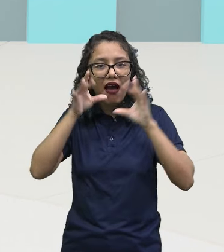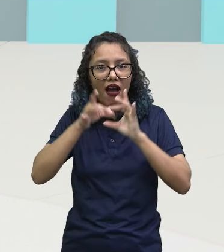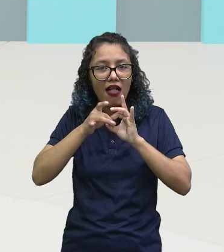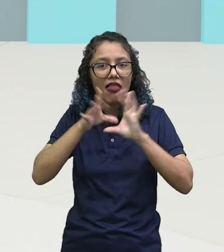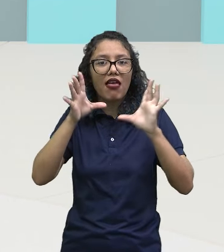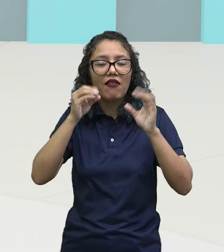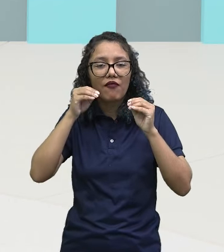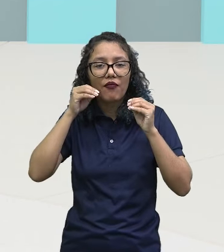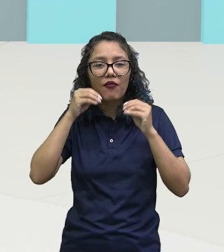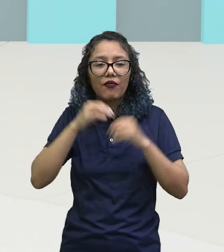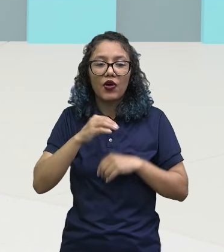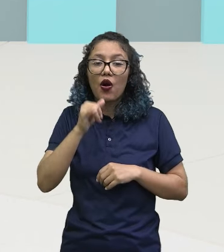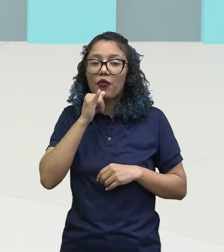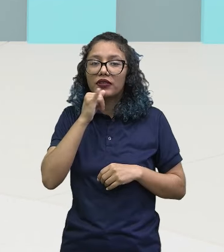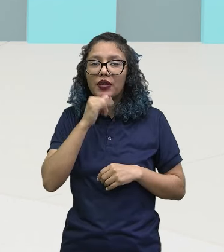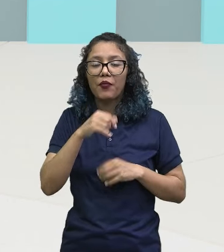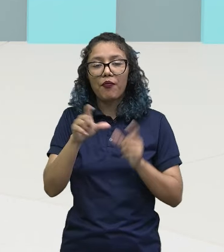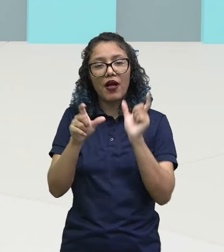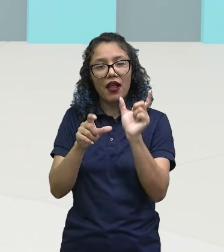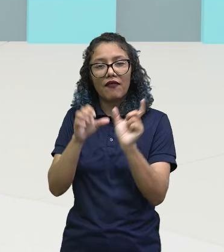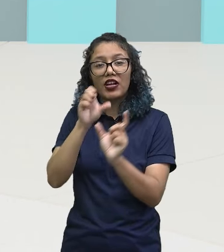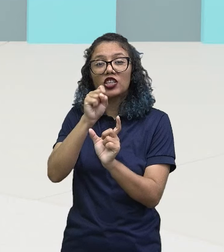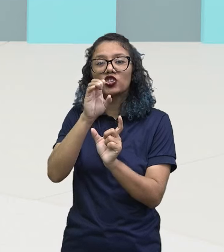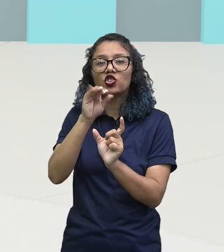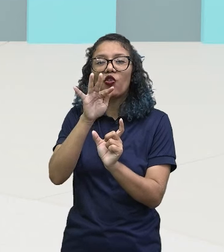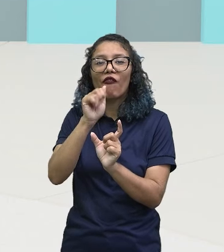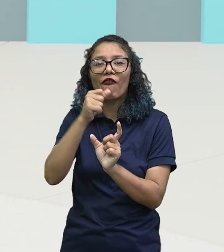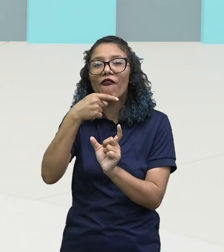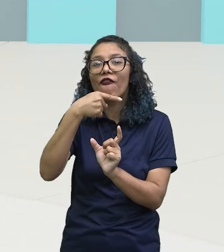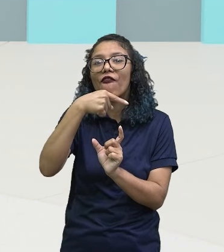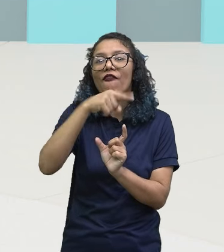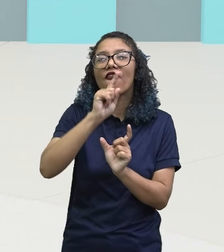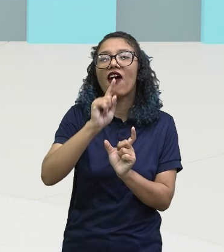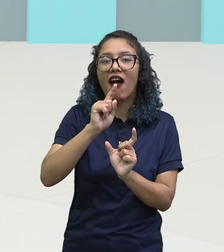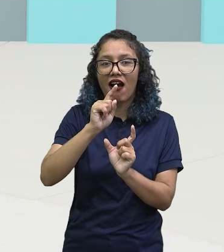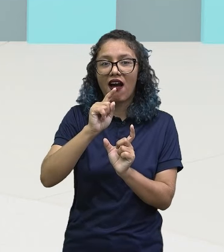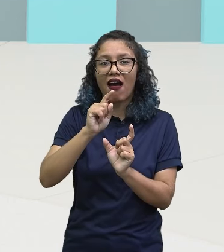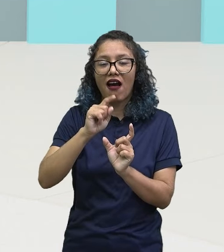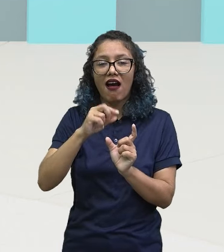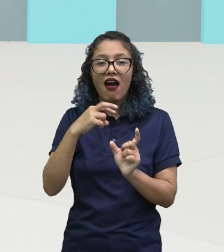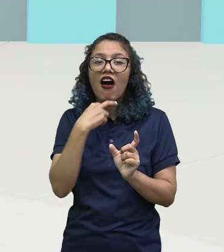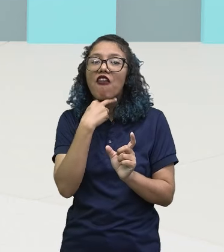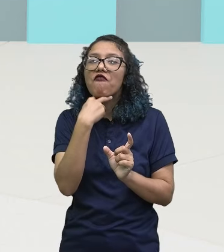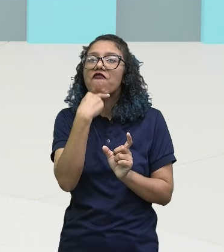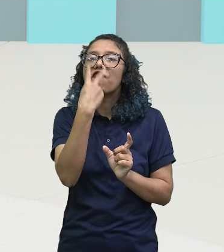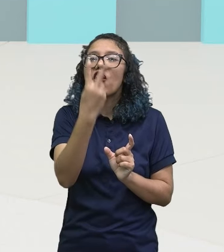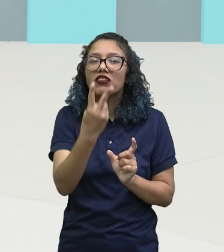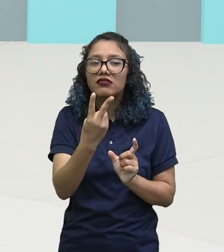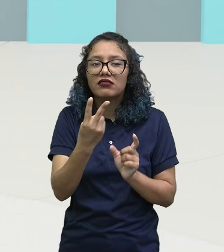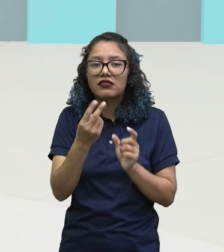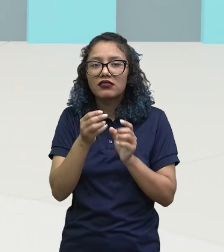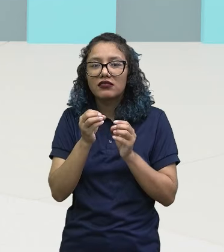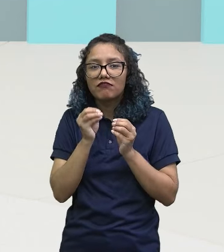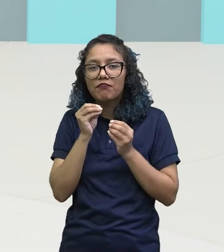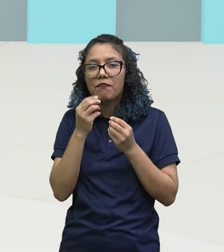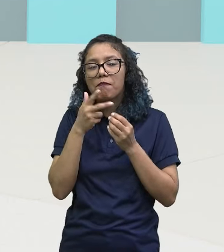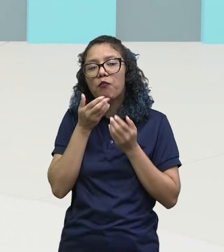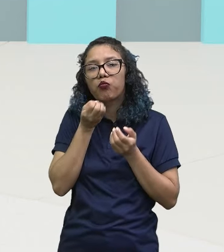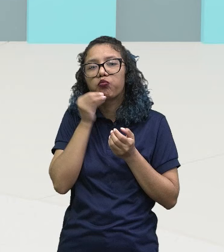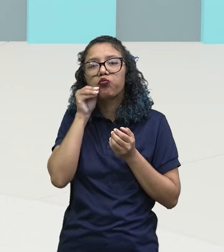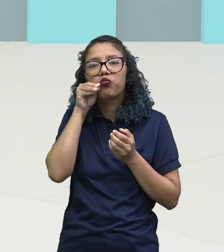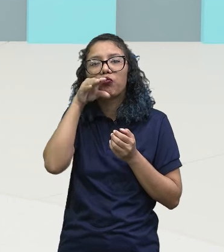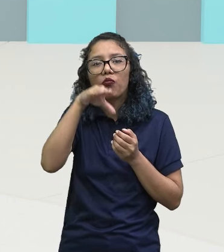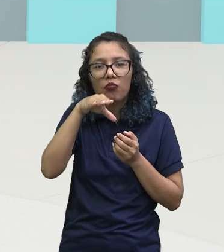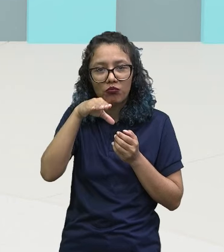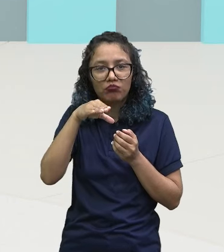falo sofá, ó, a minha voz ecoa, né? Sai para fora. Vou fazer um pleonasmo. Sair para fora é um pleonasmo,